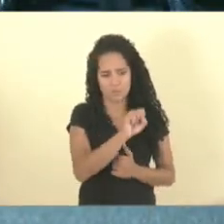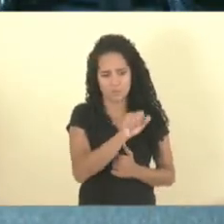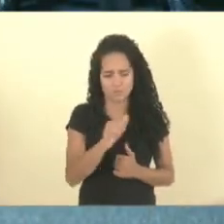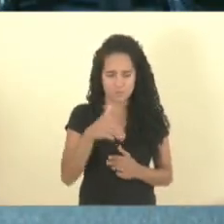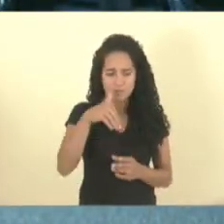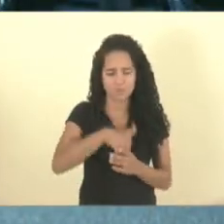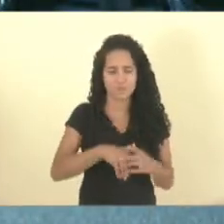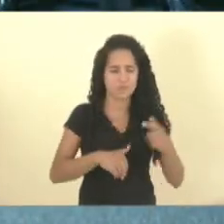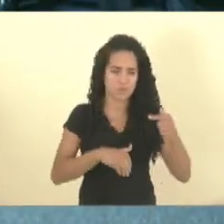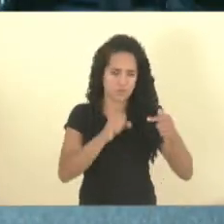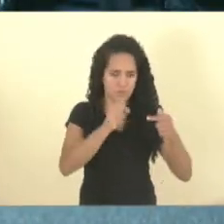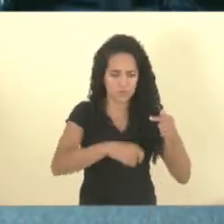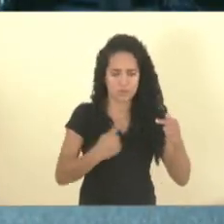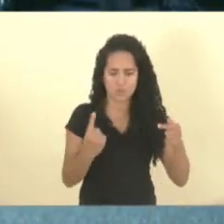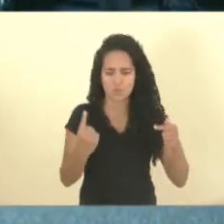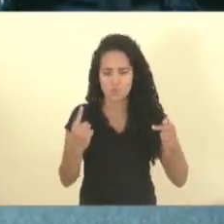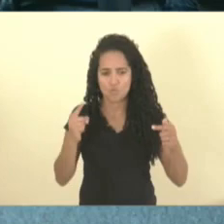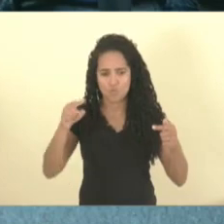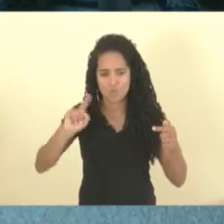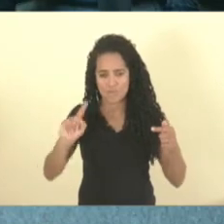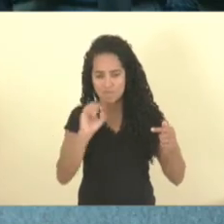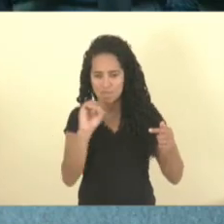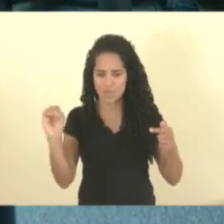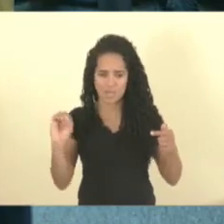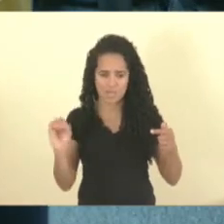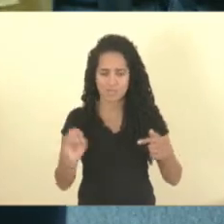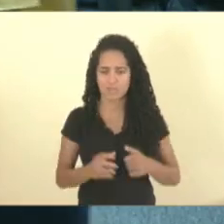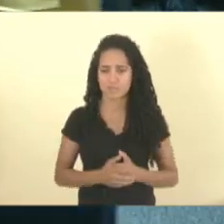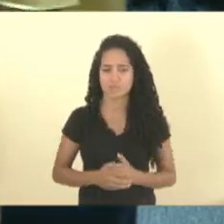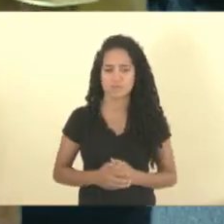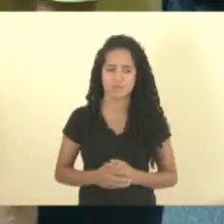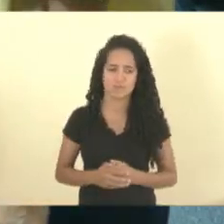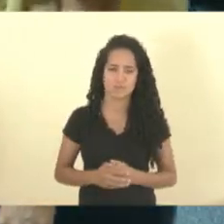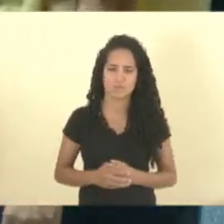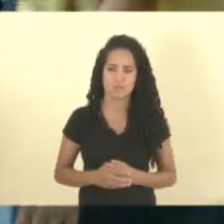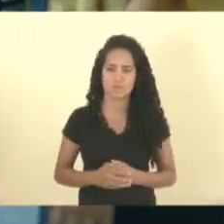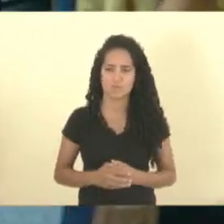sim ou não, aprovada a redação final, presidente. Devolvo a matéria. Presidente Marcelo.